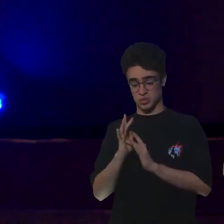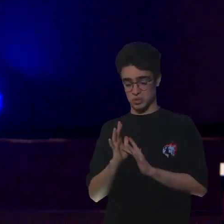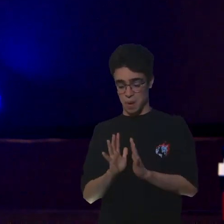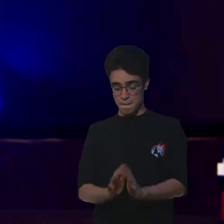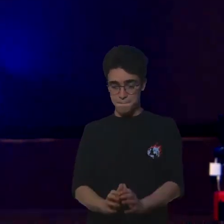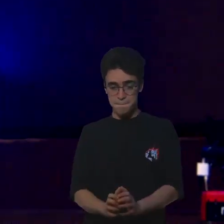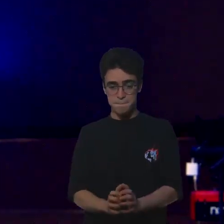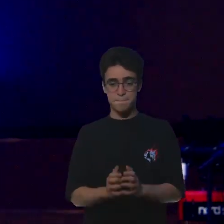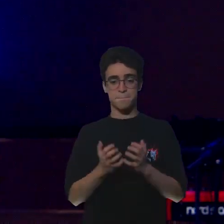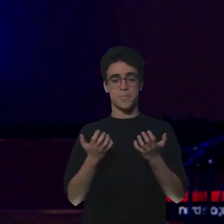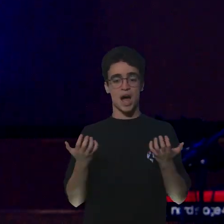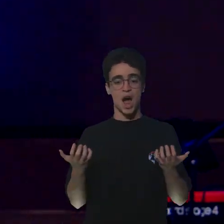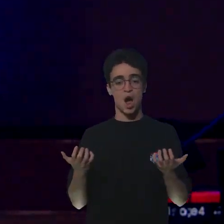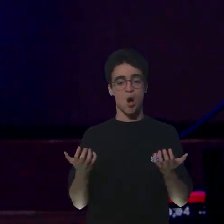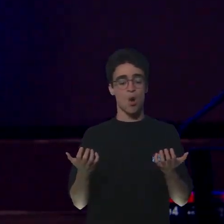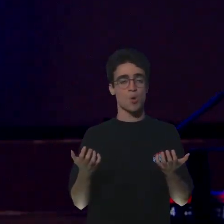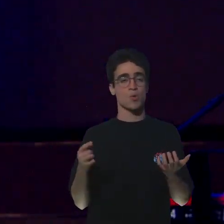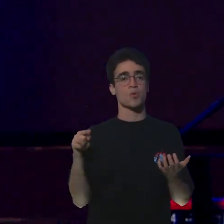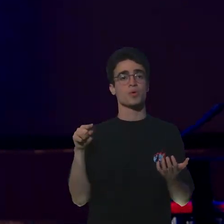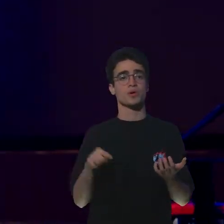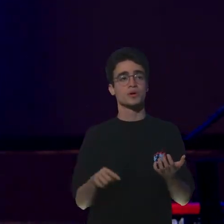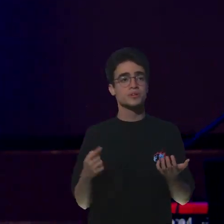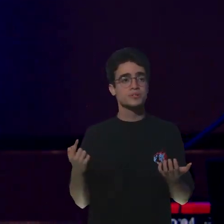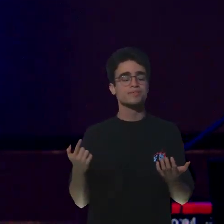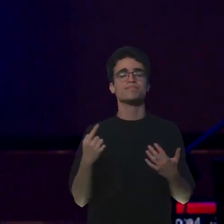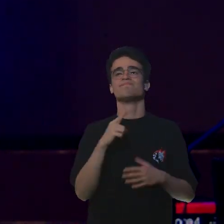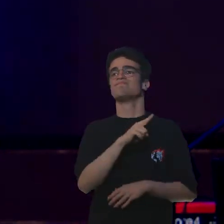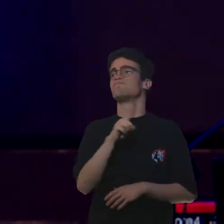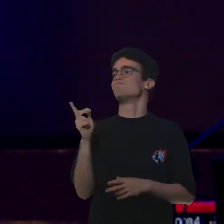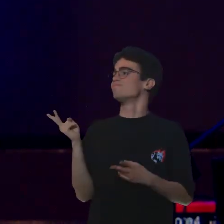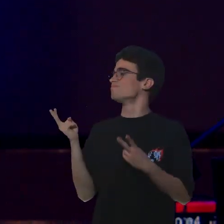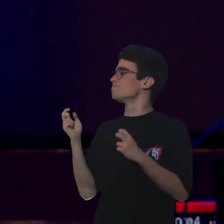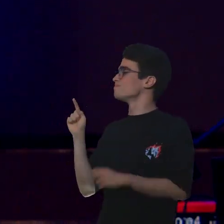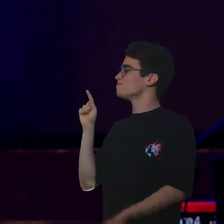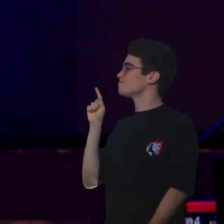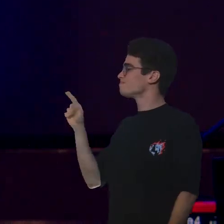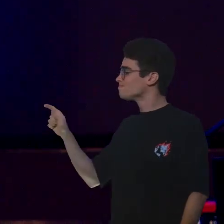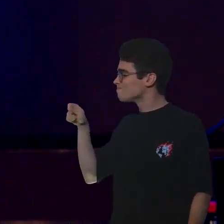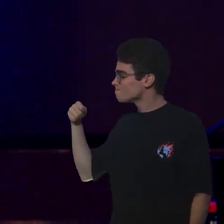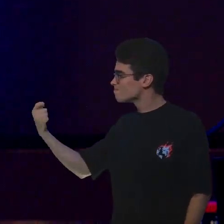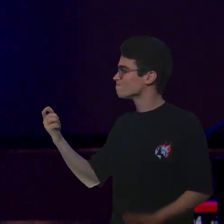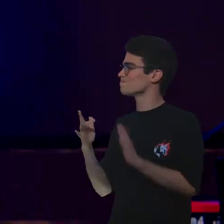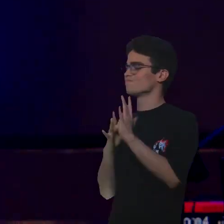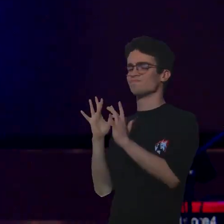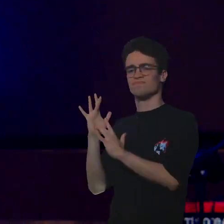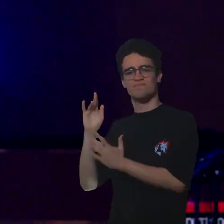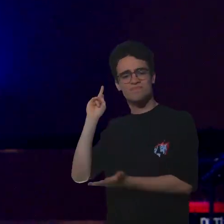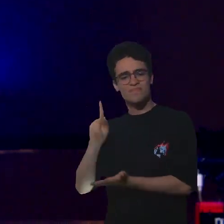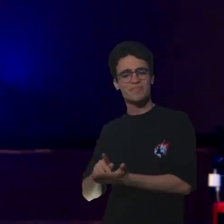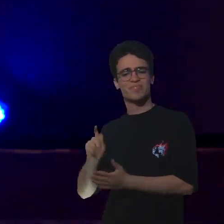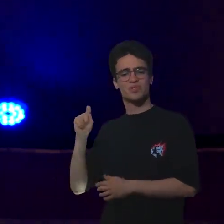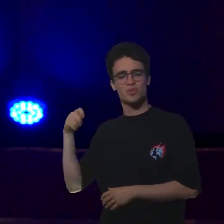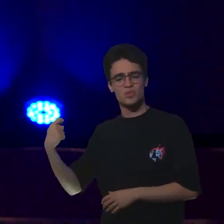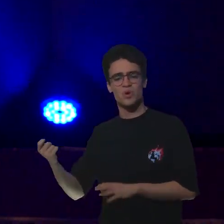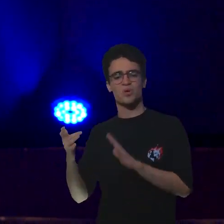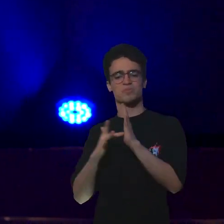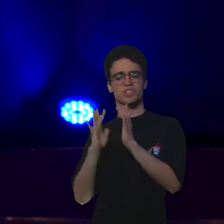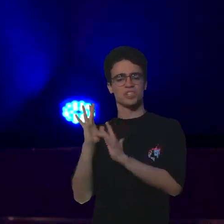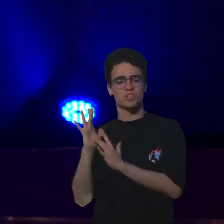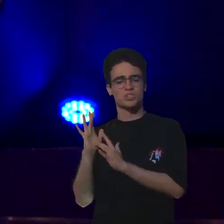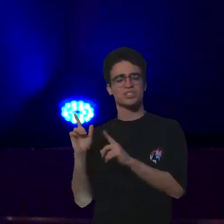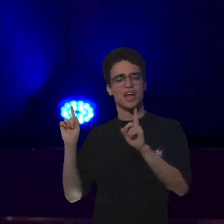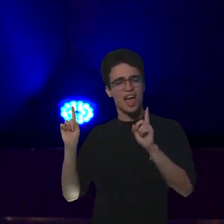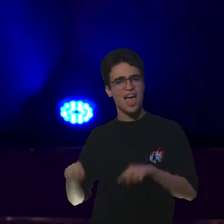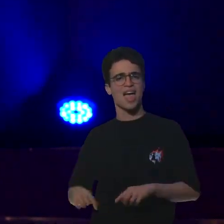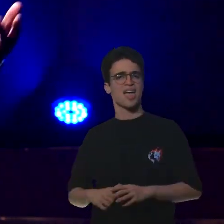repartiu o pão para a multiplicação, eles entenderam, é Ele. É Ele. É o Jesus da multiplicação dos